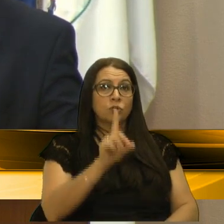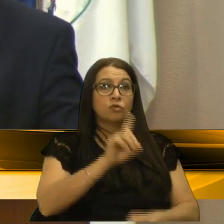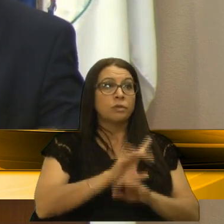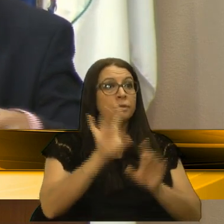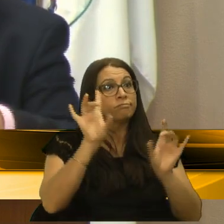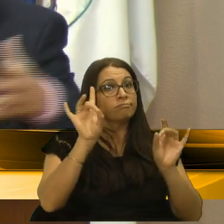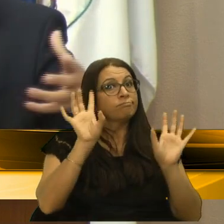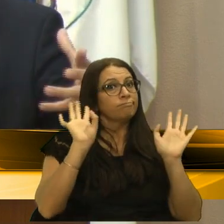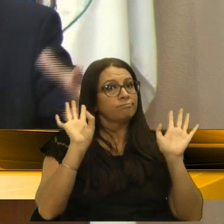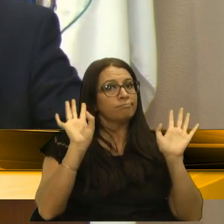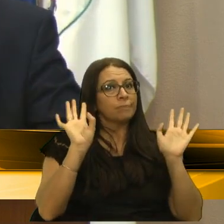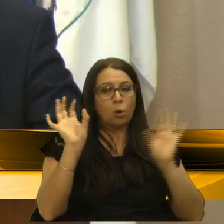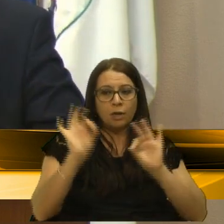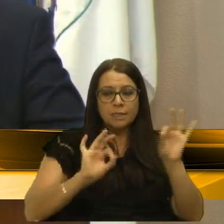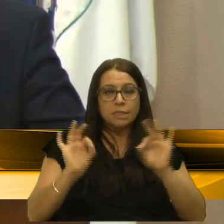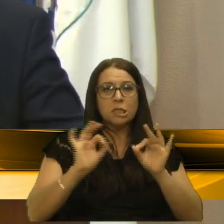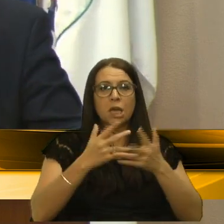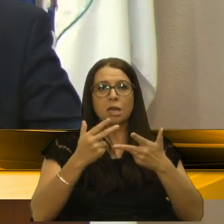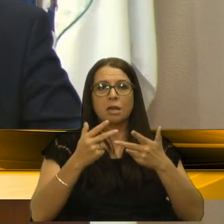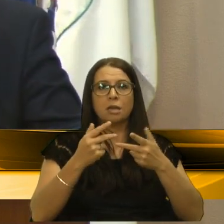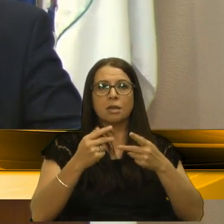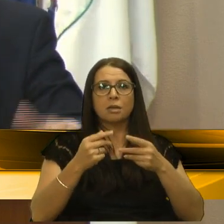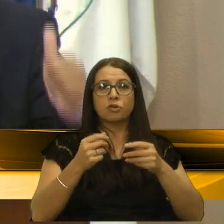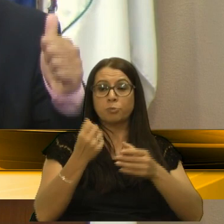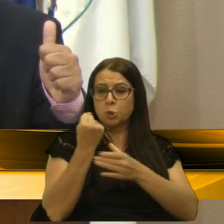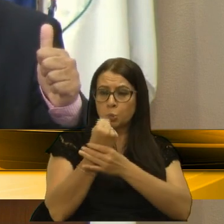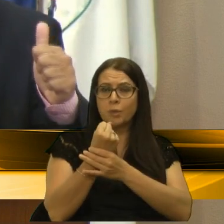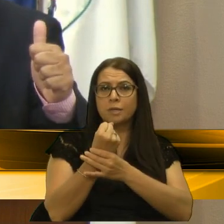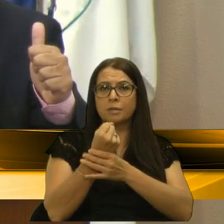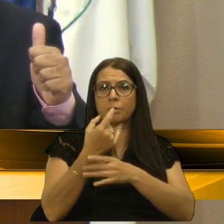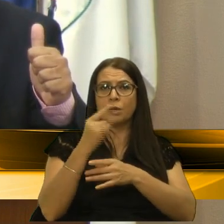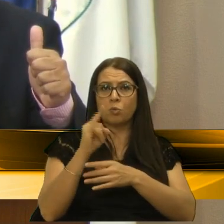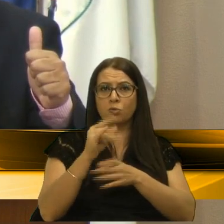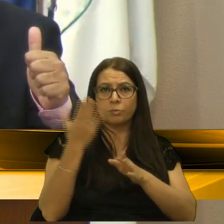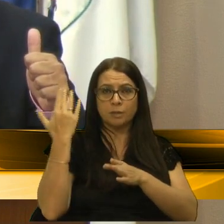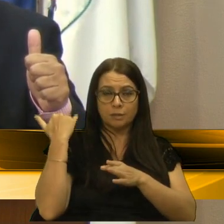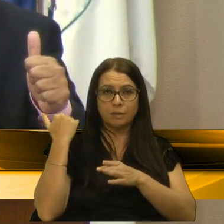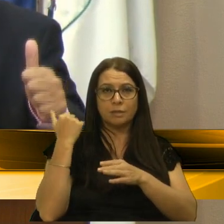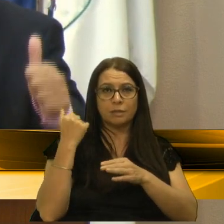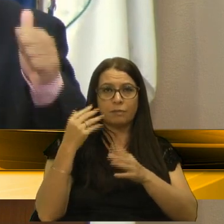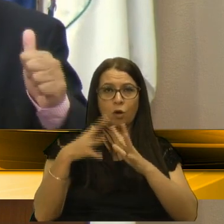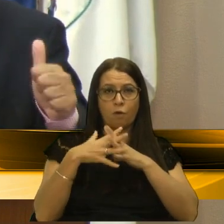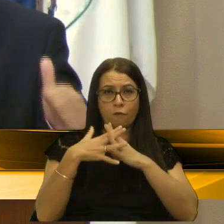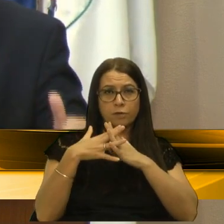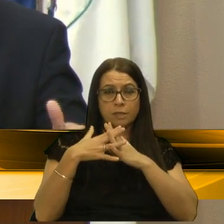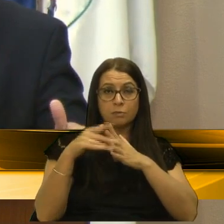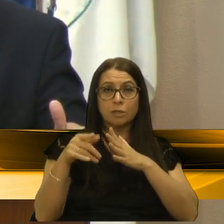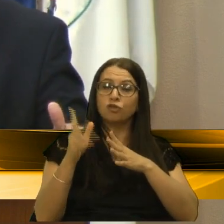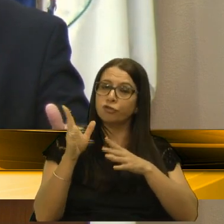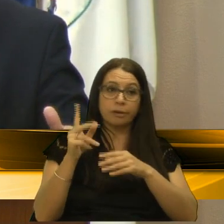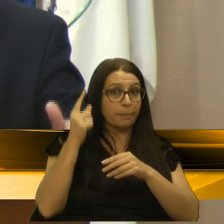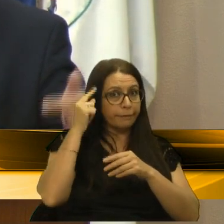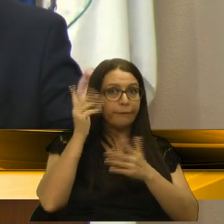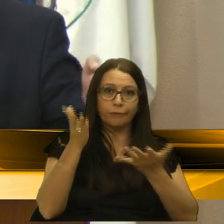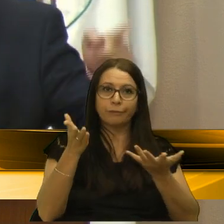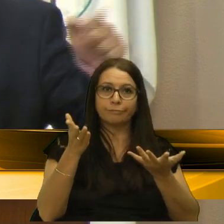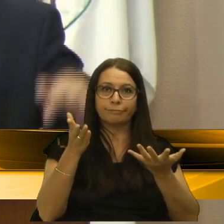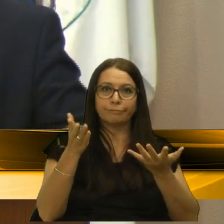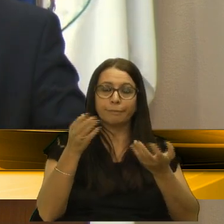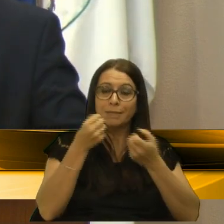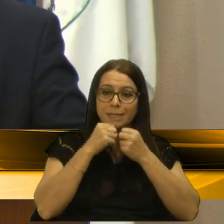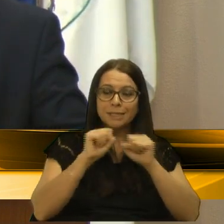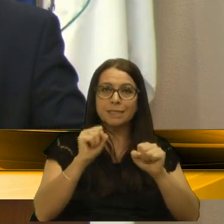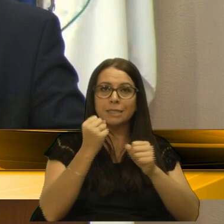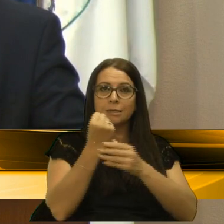específicos. E organizar uma ação de segurança, porque na última, que teve transtorno ali em São Peregrino, já era previsível. Mas a Secretaria de